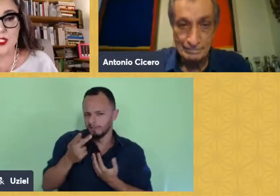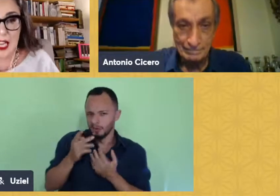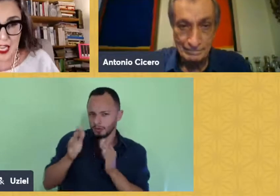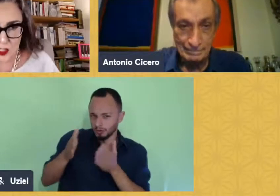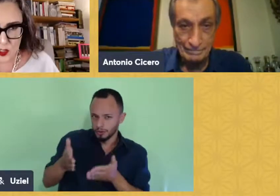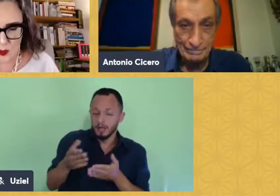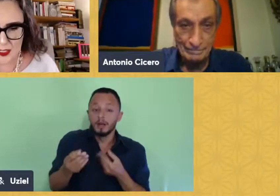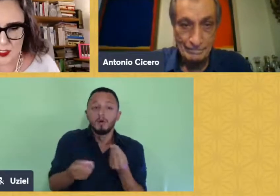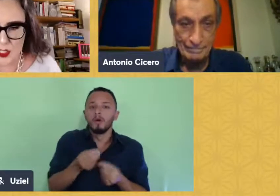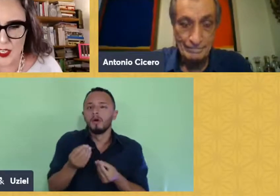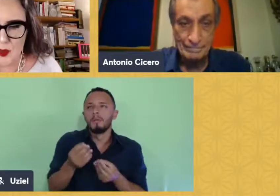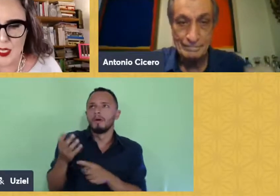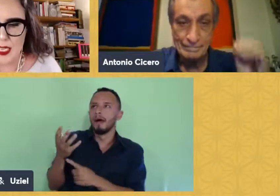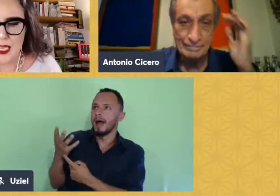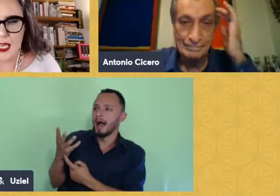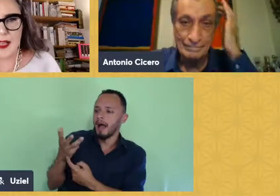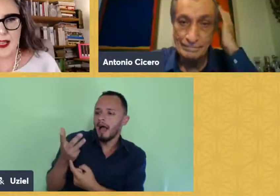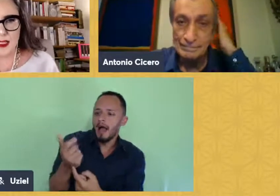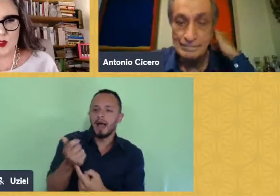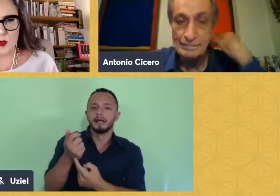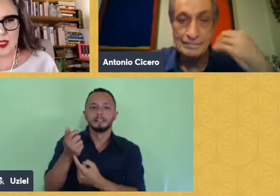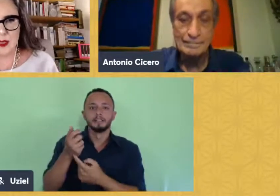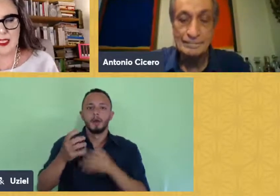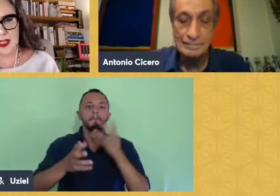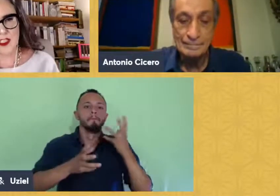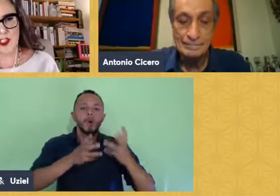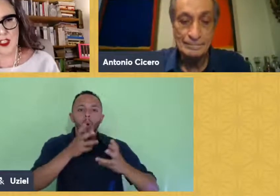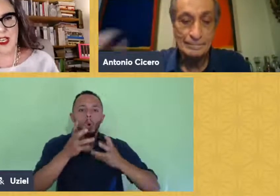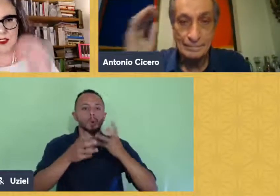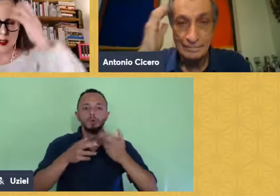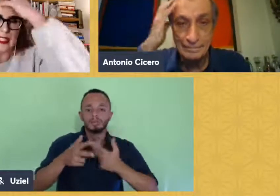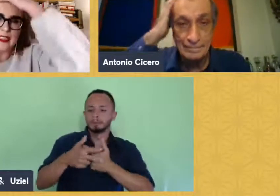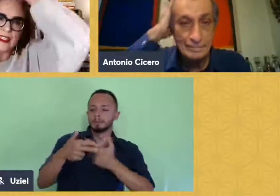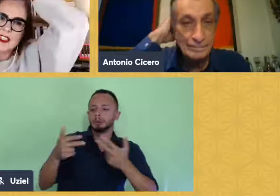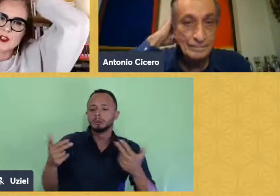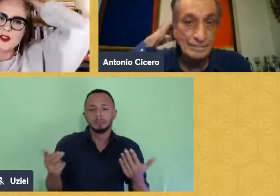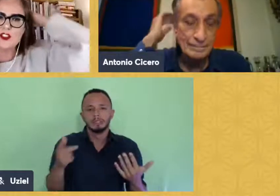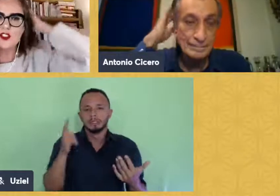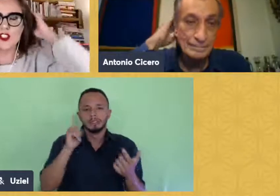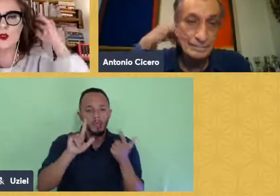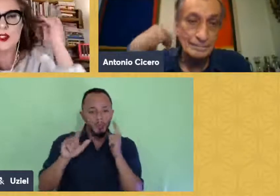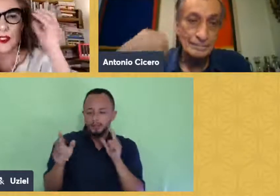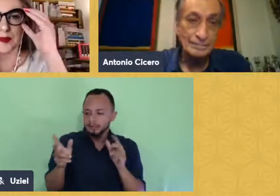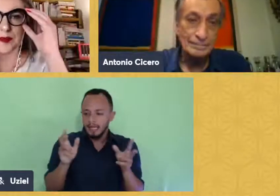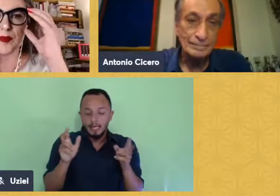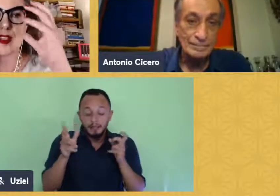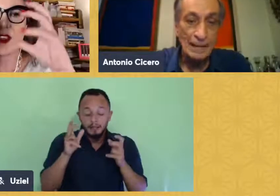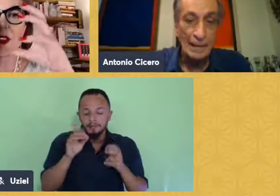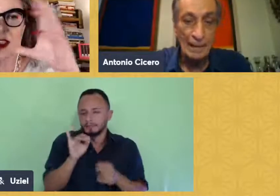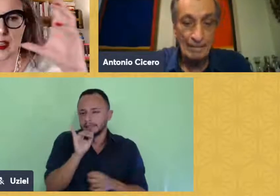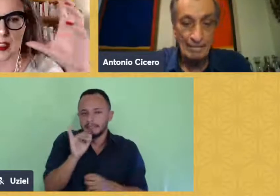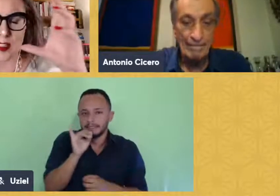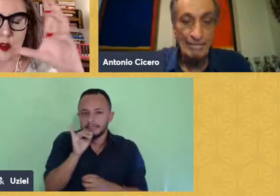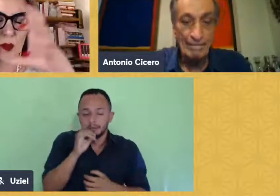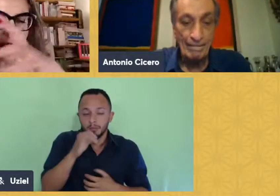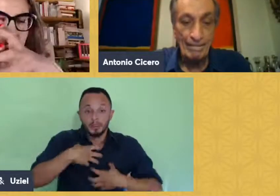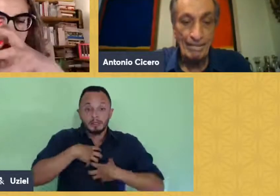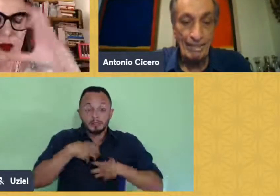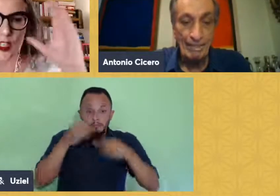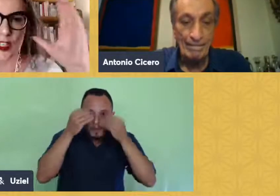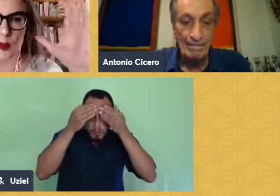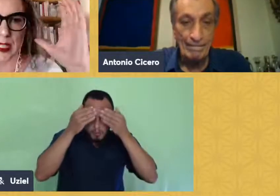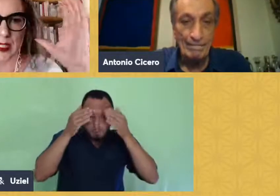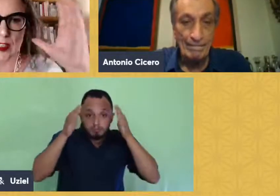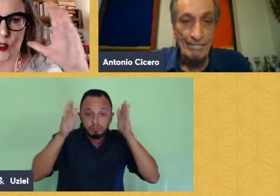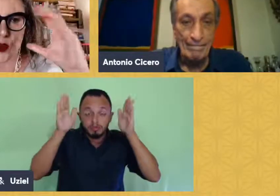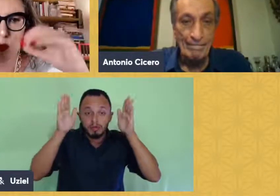poesia, a música, a arte, de maneira geral, elas nos permitem, aí a gente resgatando aquele terceiro sentido, né? Que essa sua poesia abriu